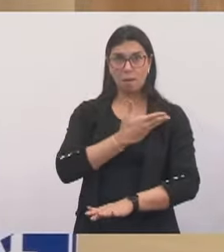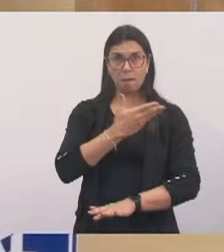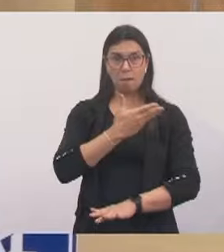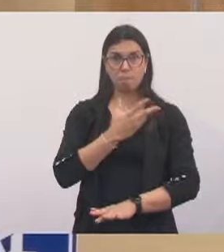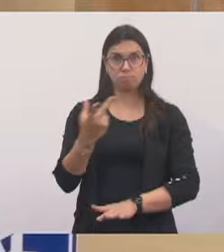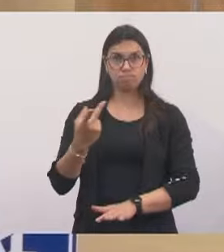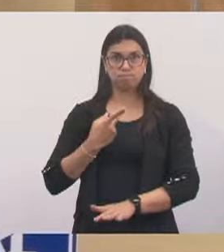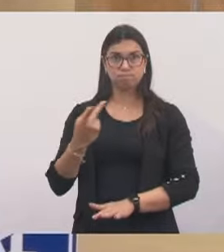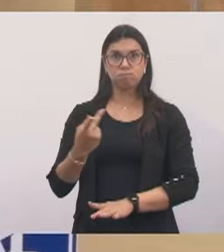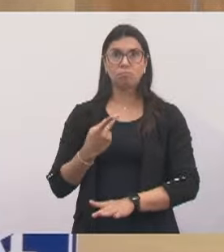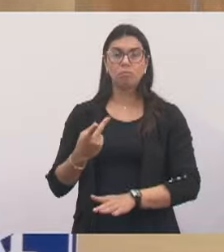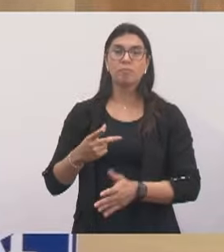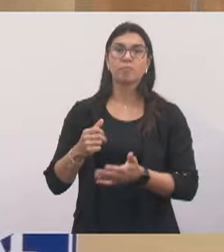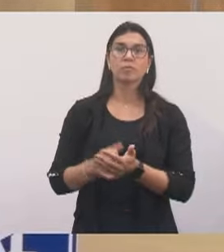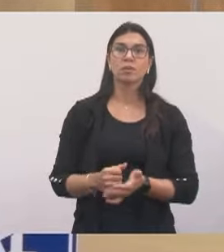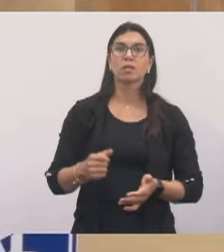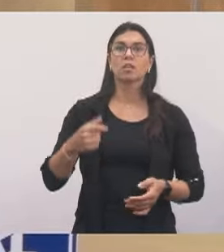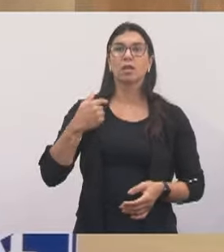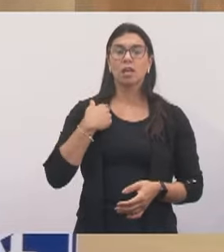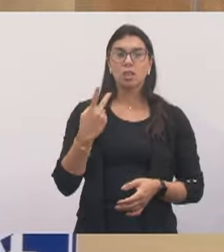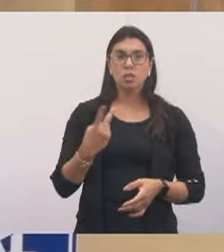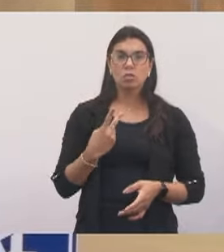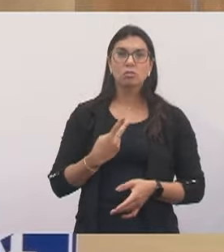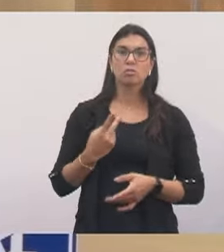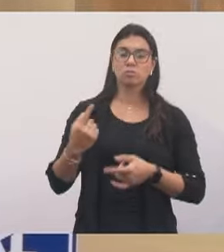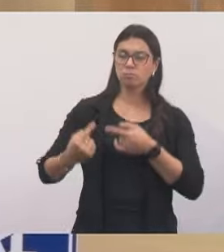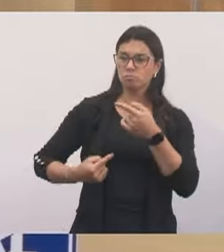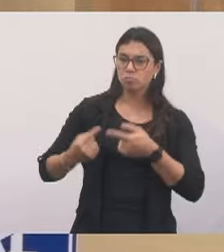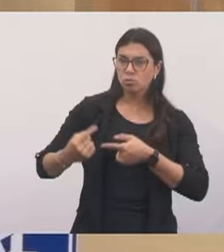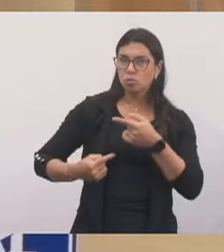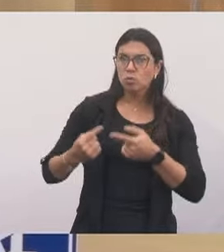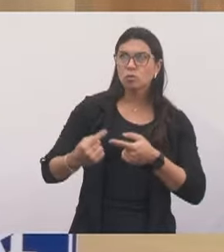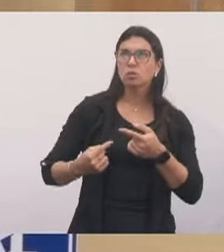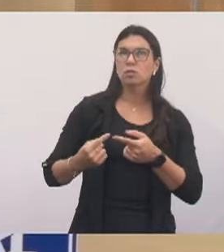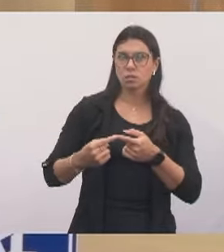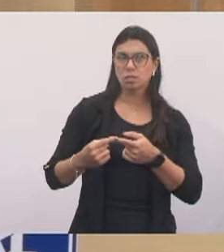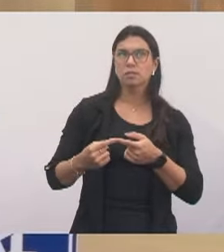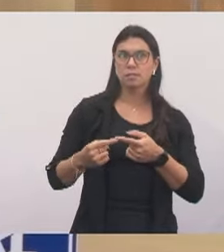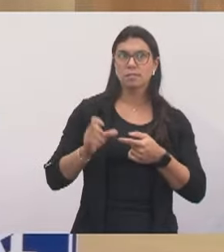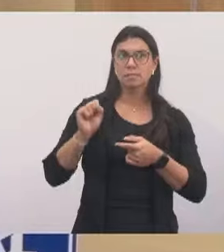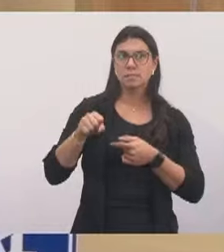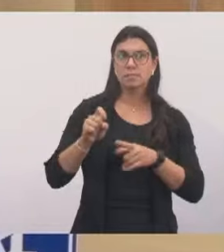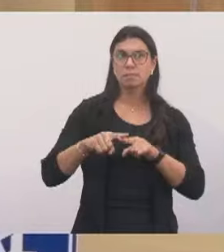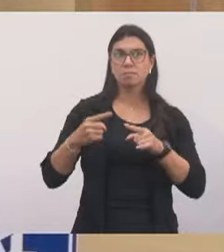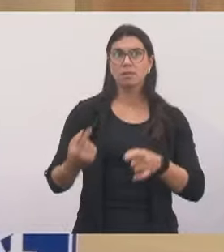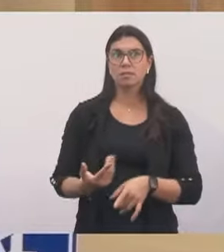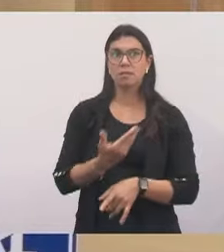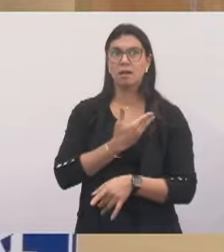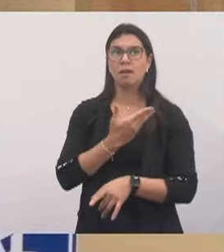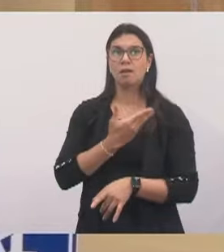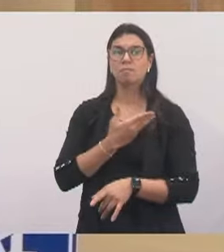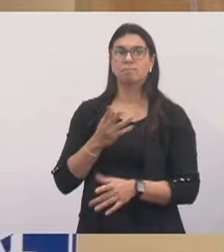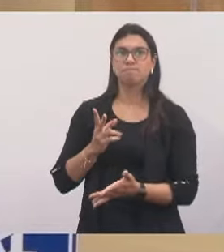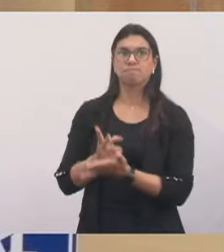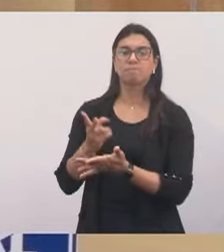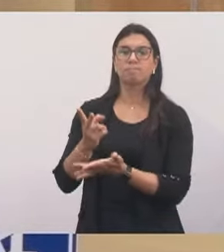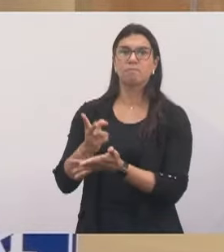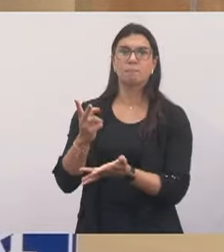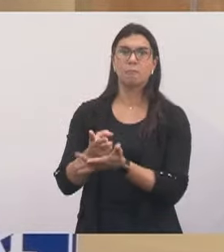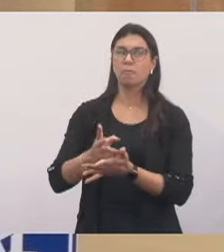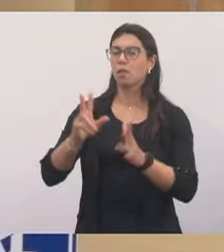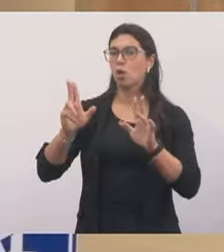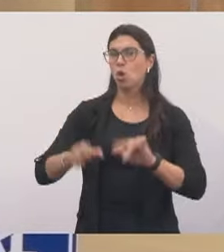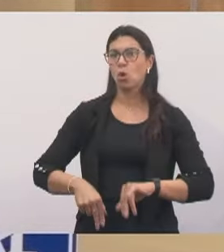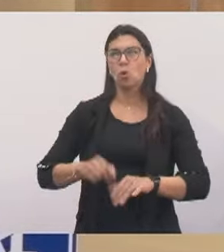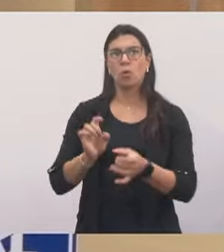jogamos basquete juntos, podemos ter divergências políticas, Dude, mas a amizade pode ter certeza que jamais será